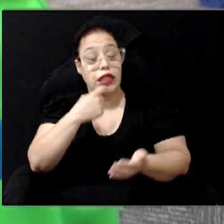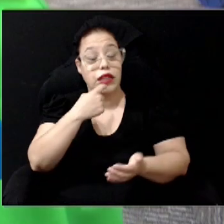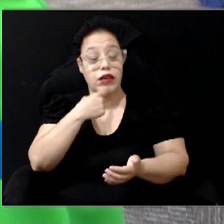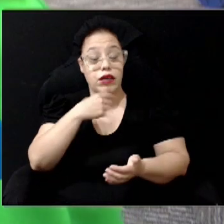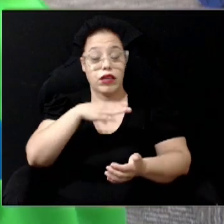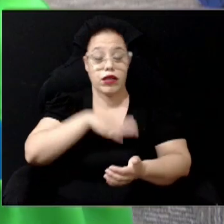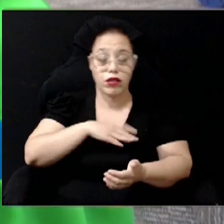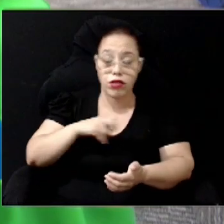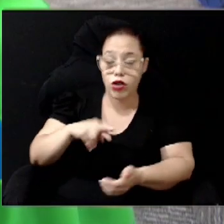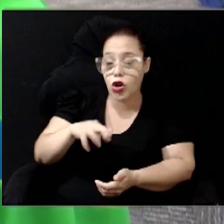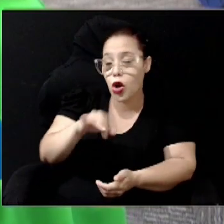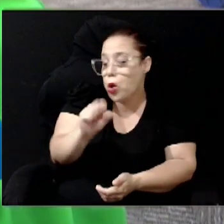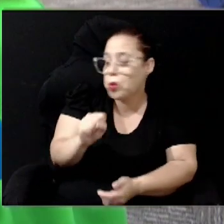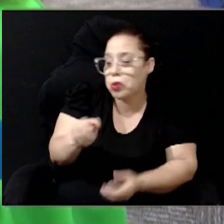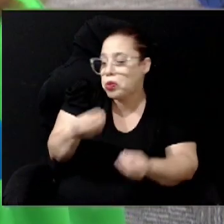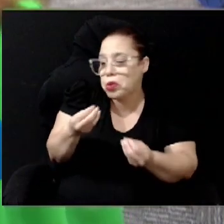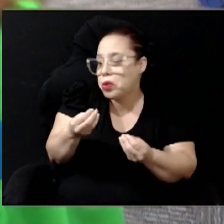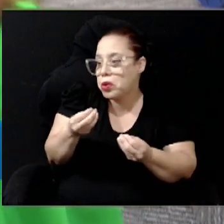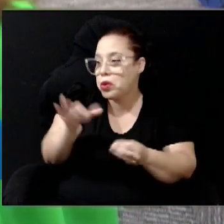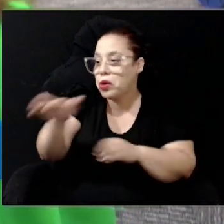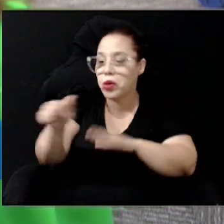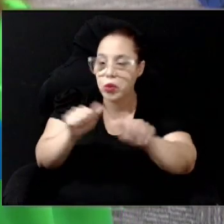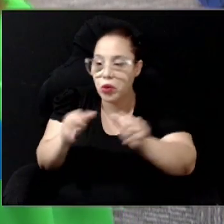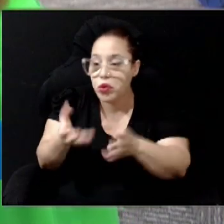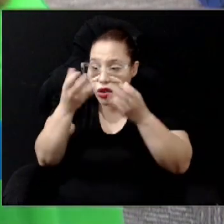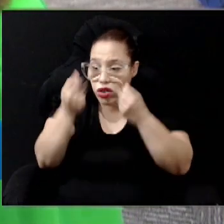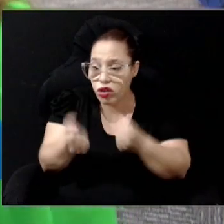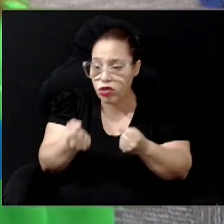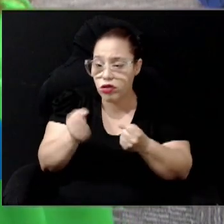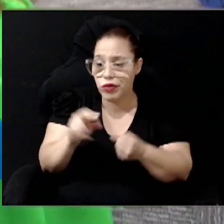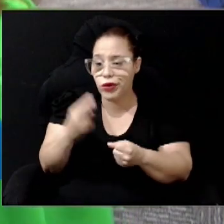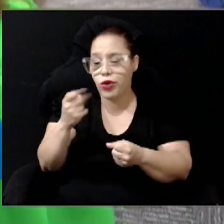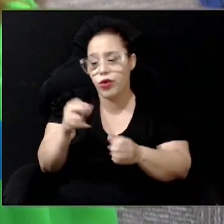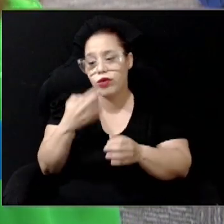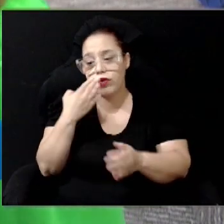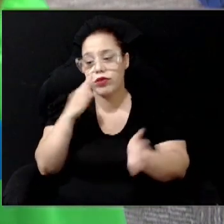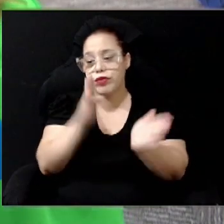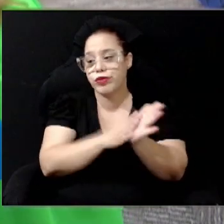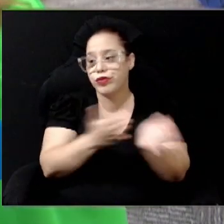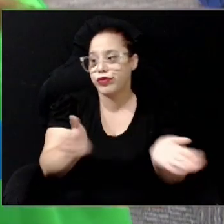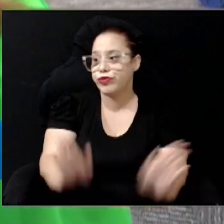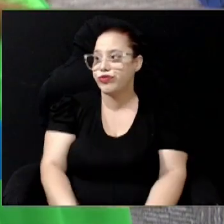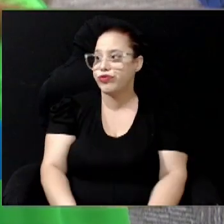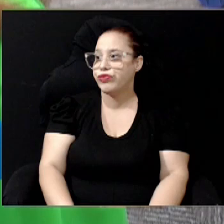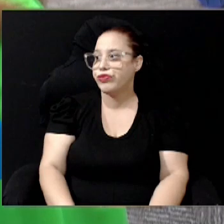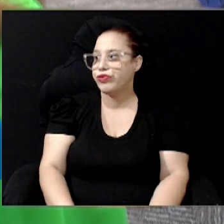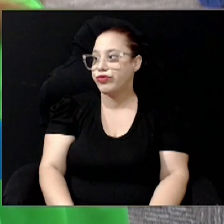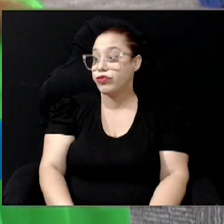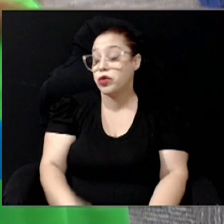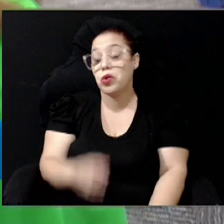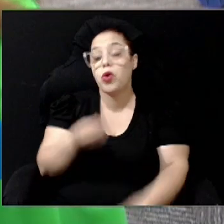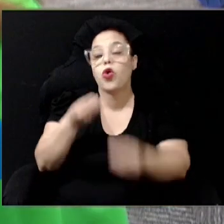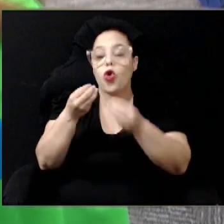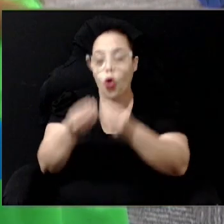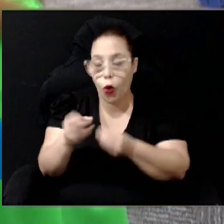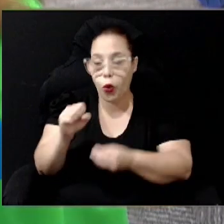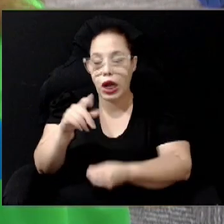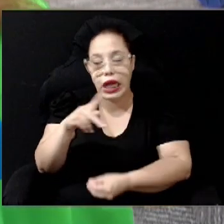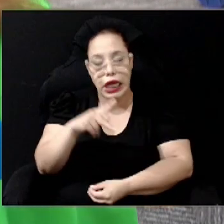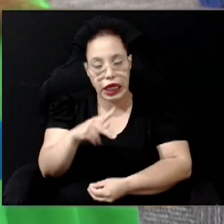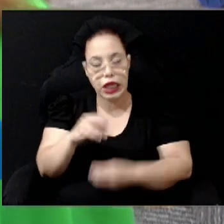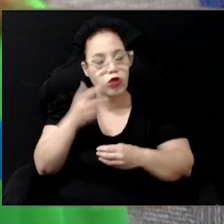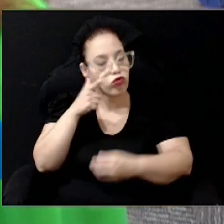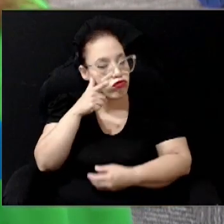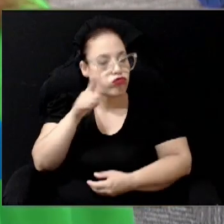Campinas, para poder pegar as encomendas ou as correspondências. Então, com o CEP, a gente consegue que eles tenham